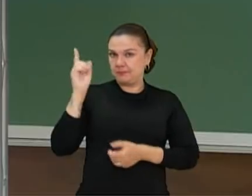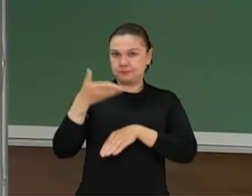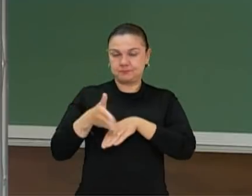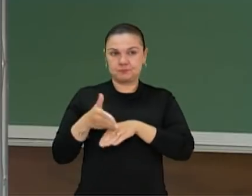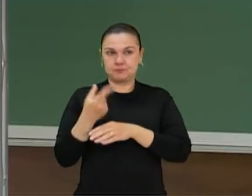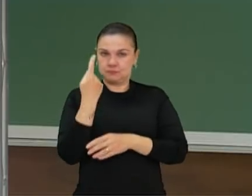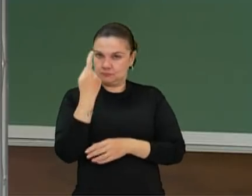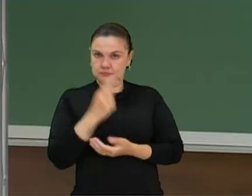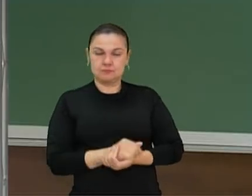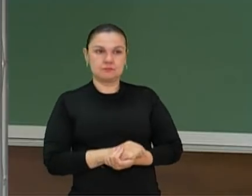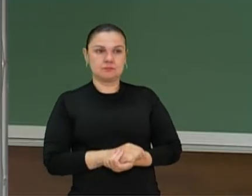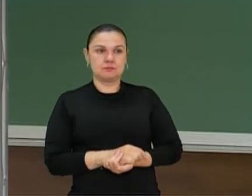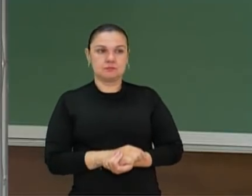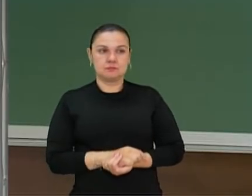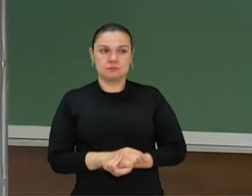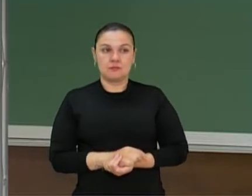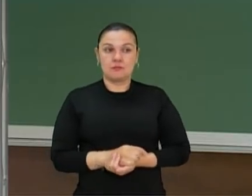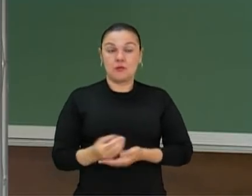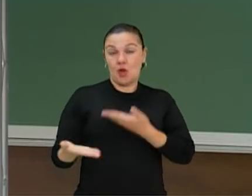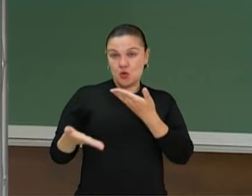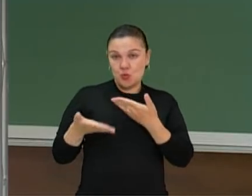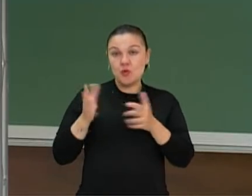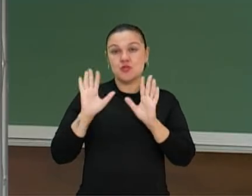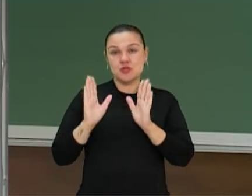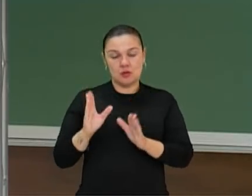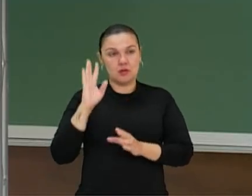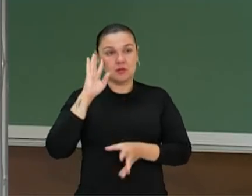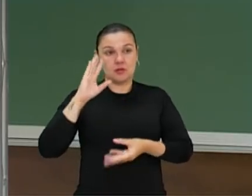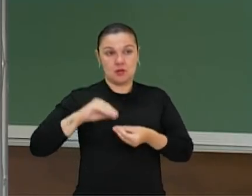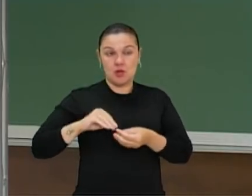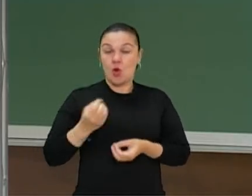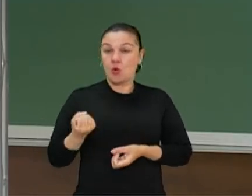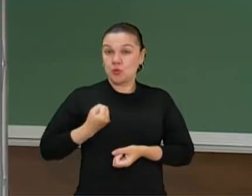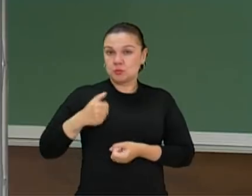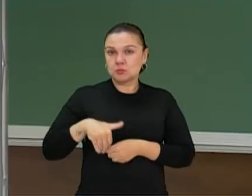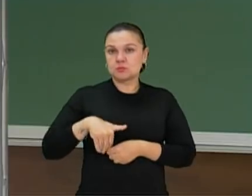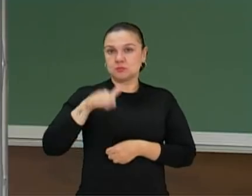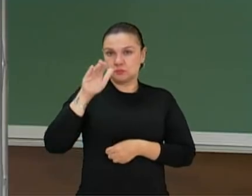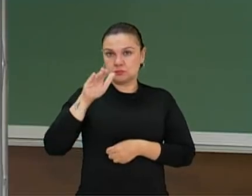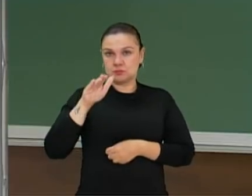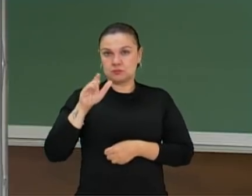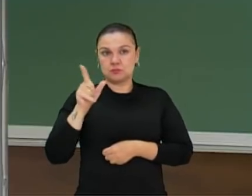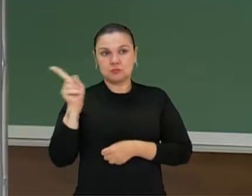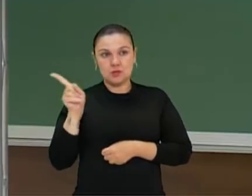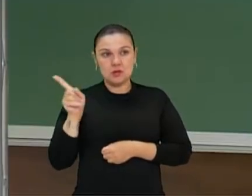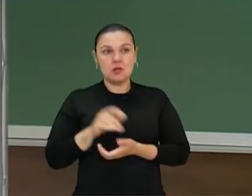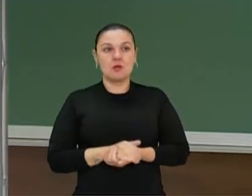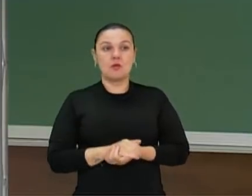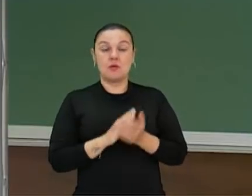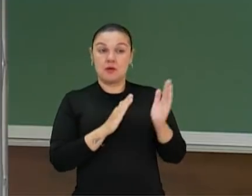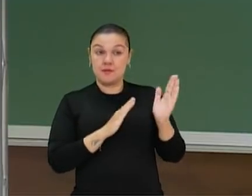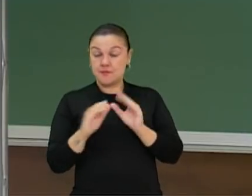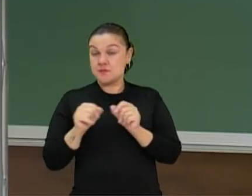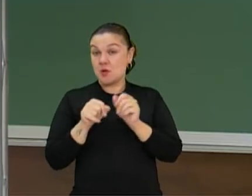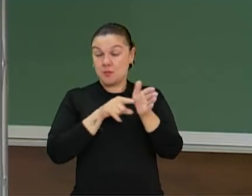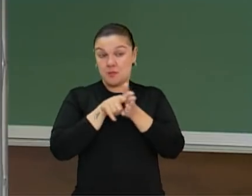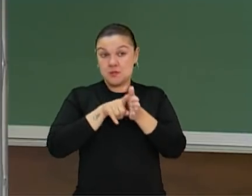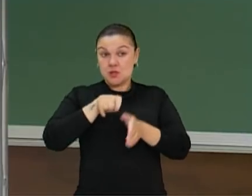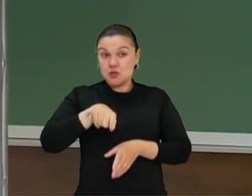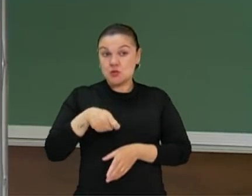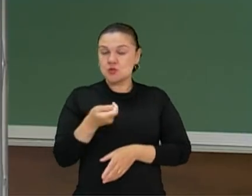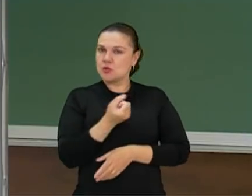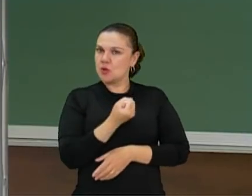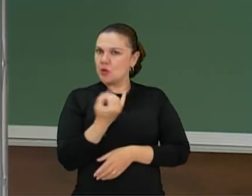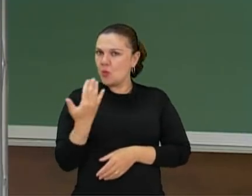um. Então, usando esse conceito de moda, que é o valor que mais apareceu, em um condomínio de casas, foi realizada uma pesquisa sobre